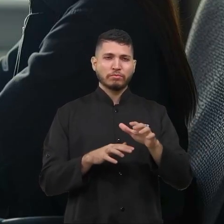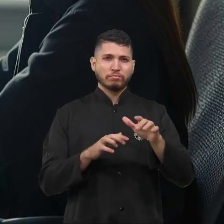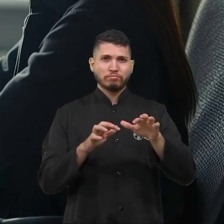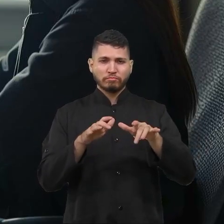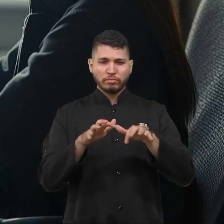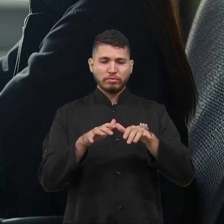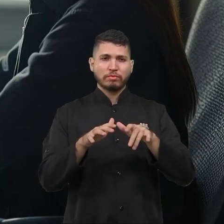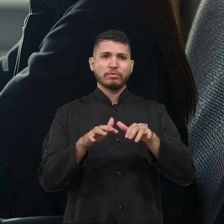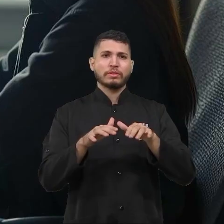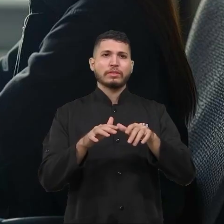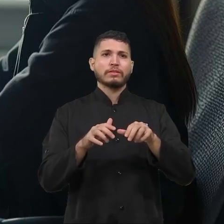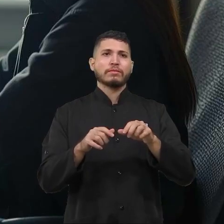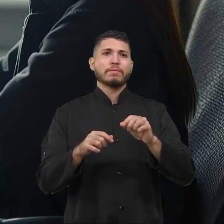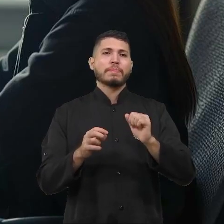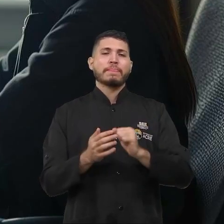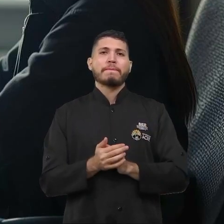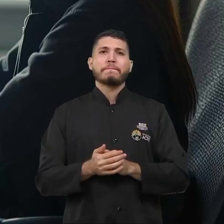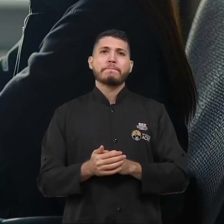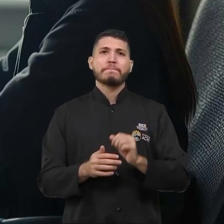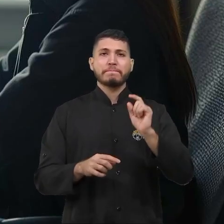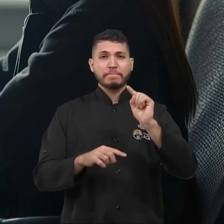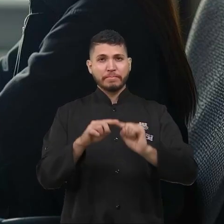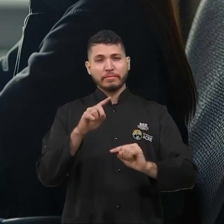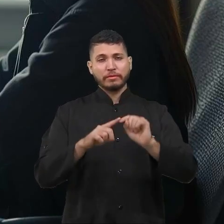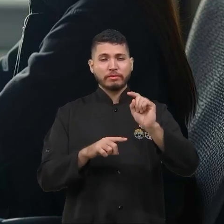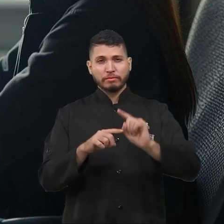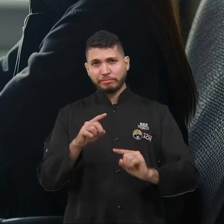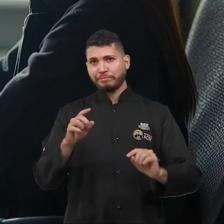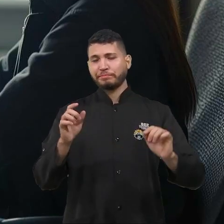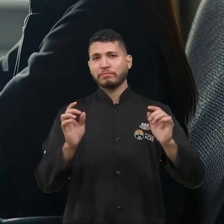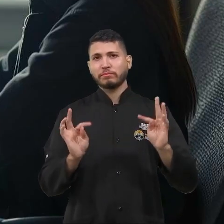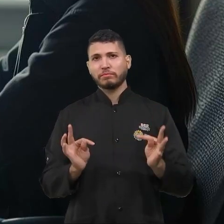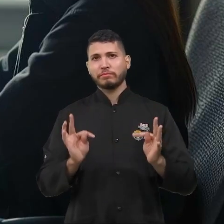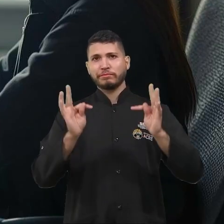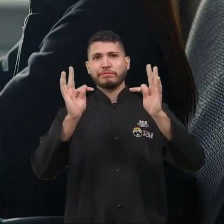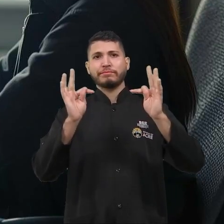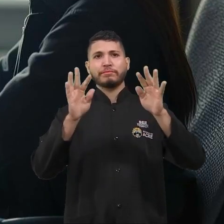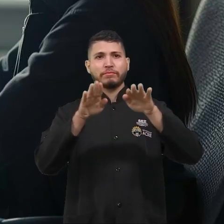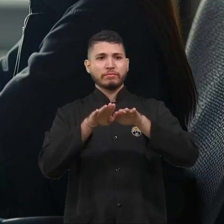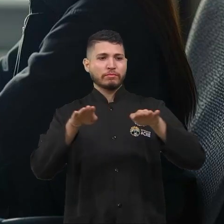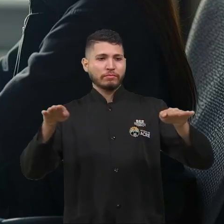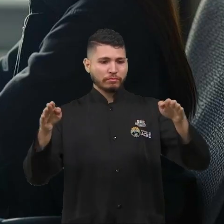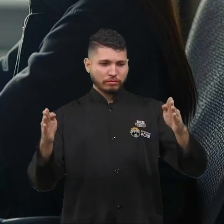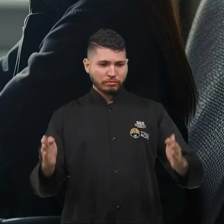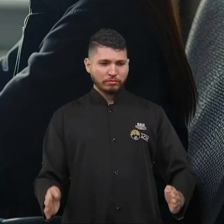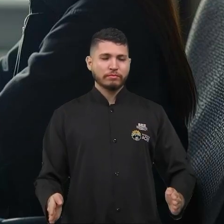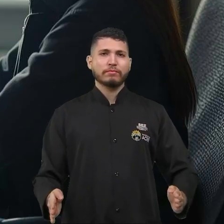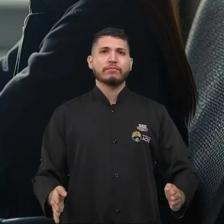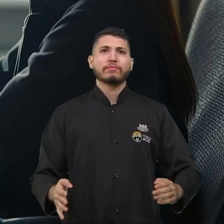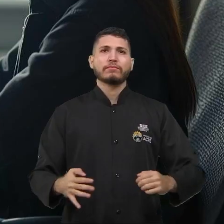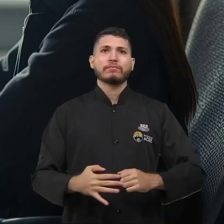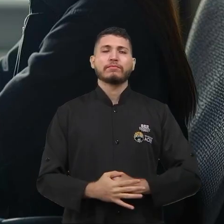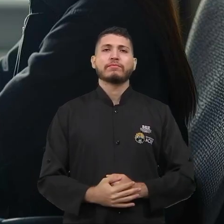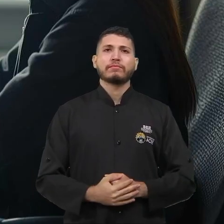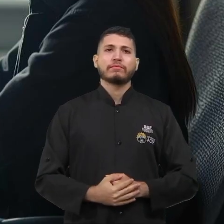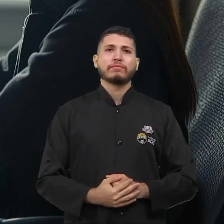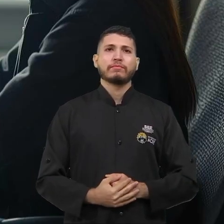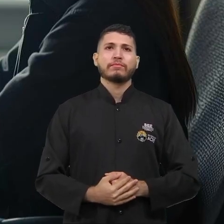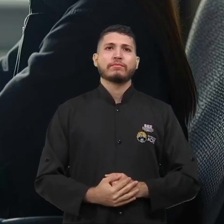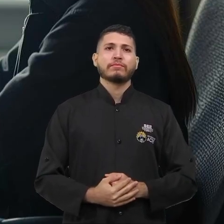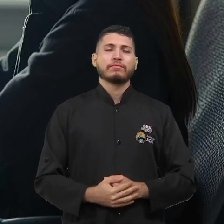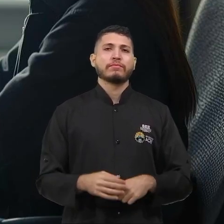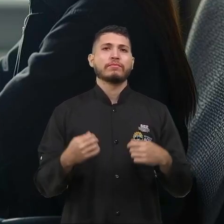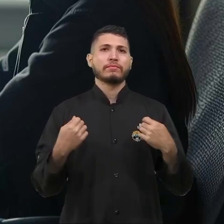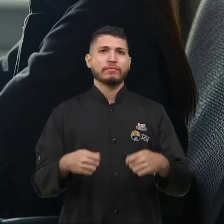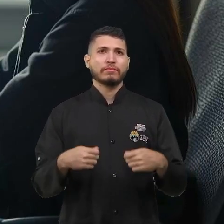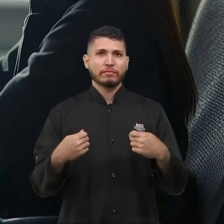equipamentos tecnológicos na mesa. O mais interessante, pessoal, e que eu vou reafirmar aqui, precisamos dominar